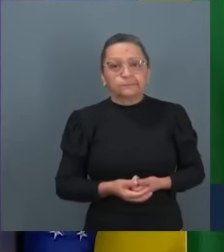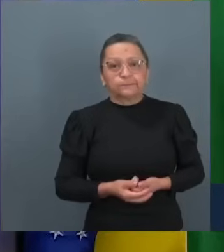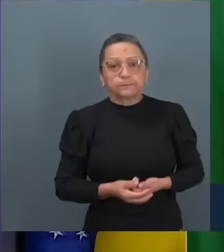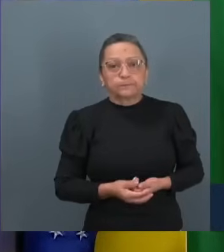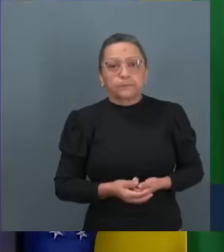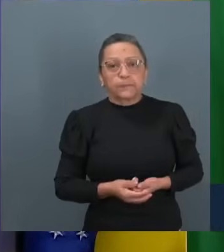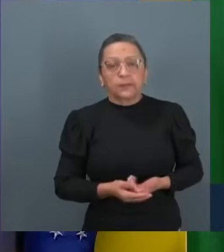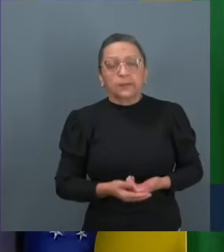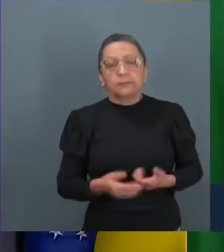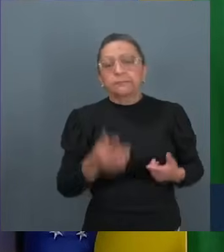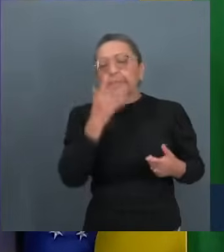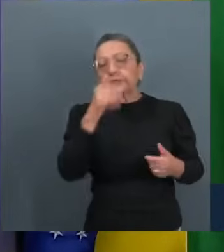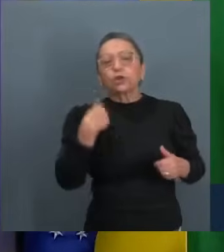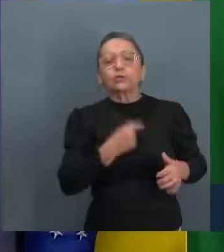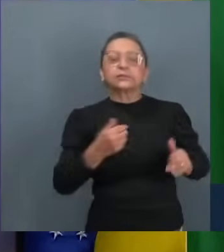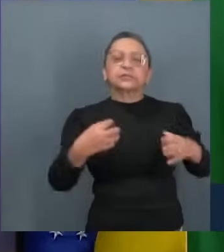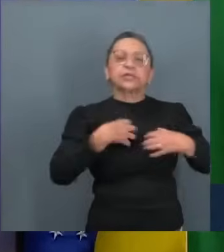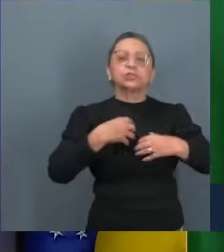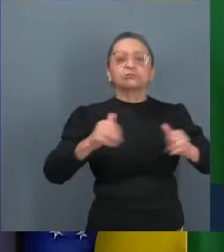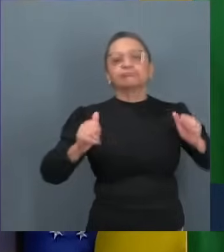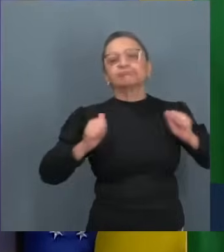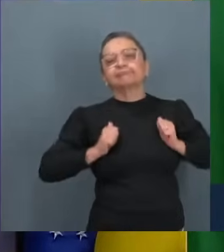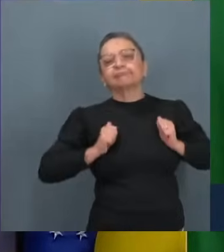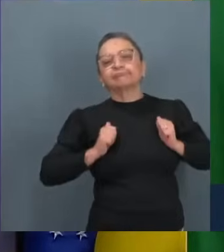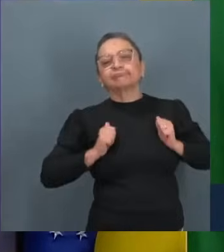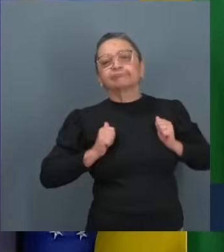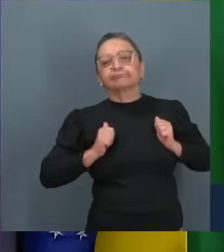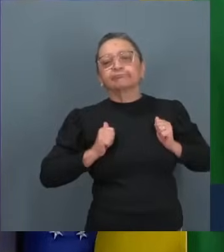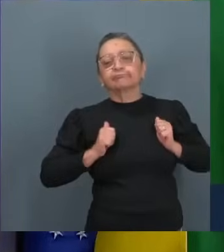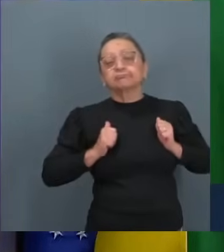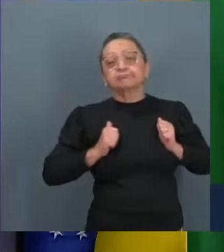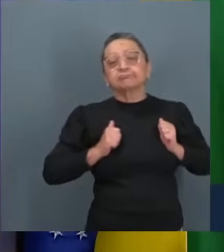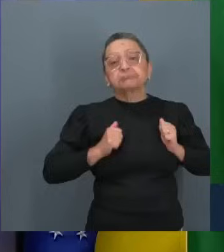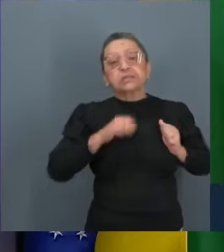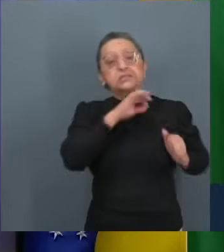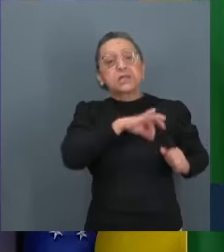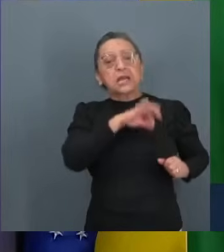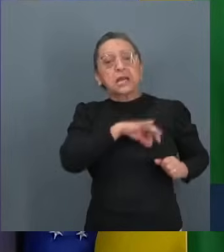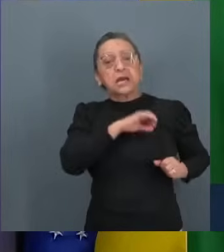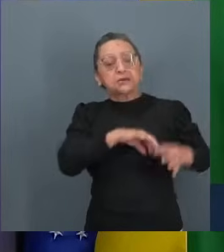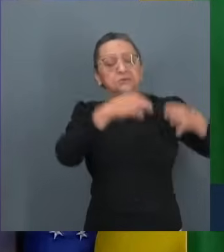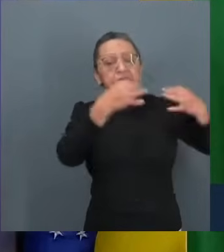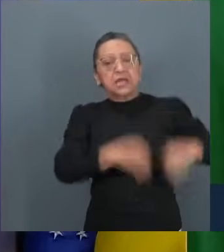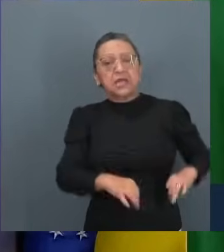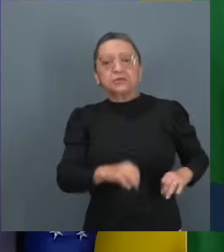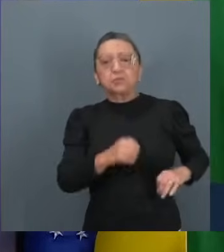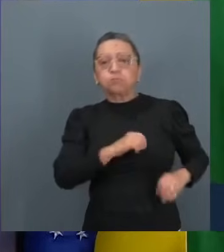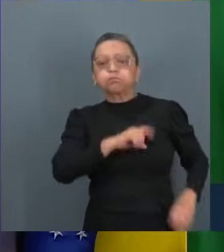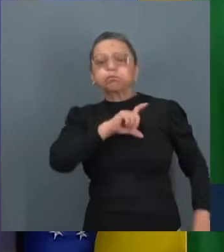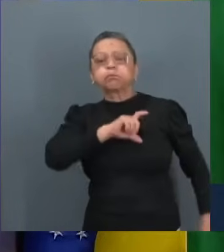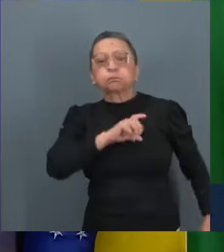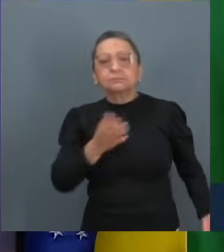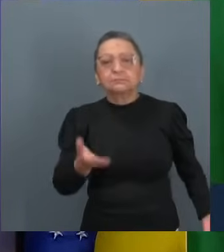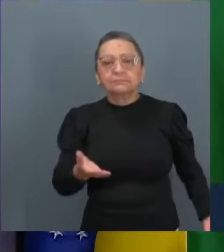Está muito cômodo para a gente. Recebo o salário todo mês, gordo o salário.